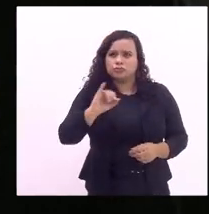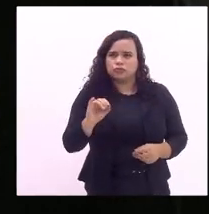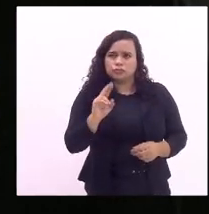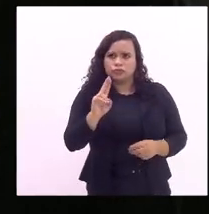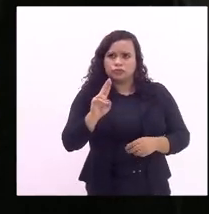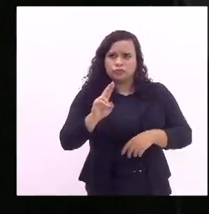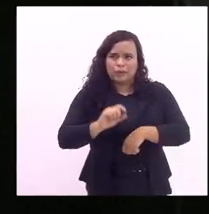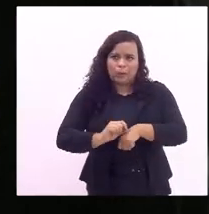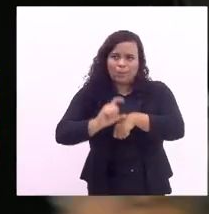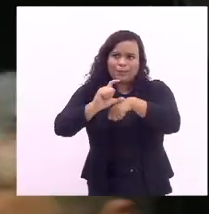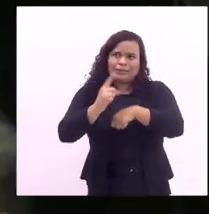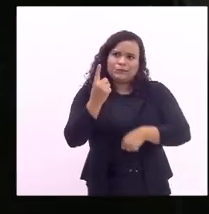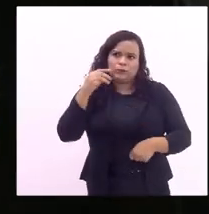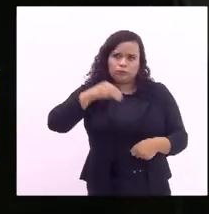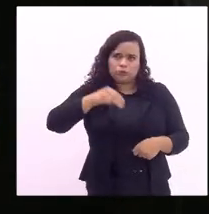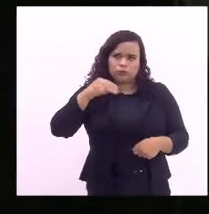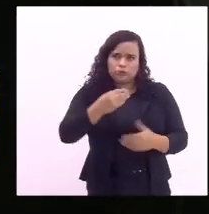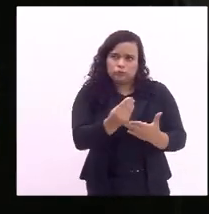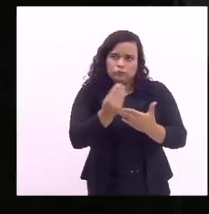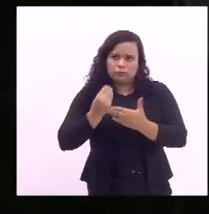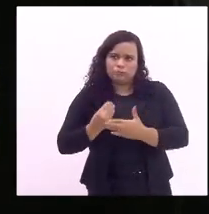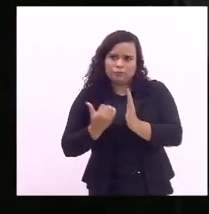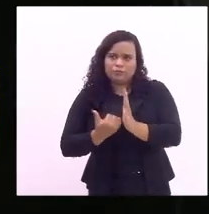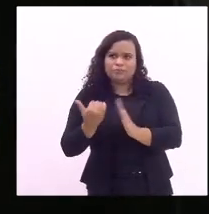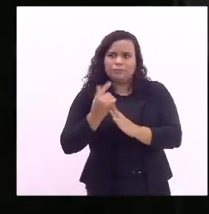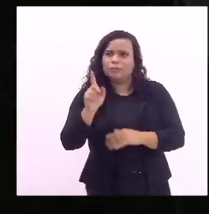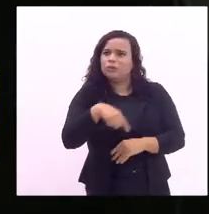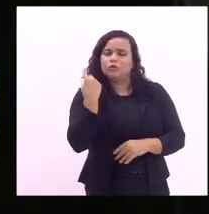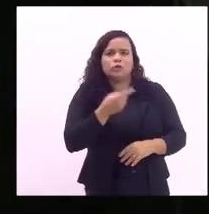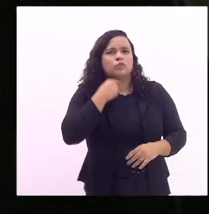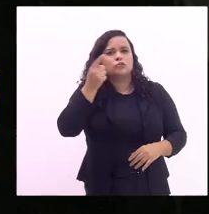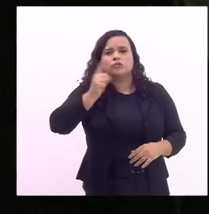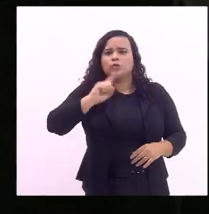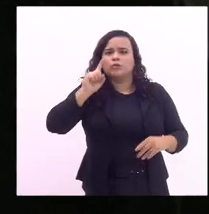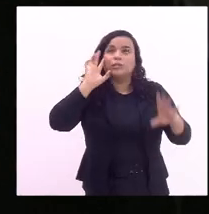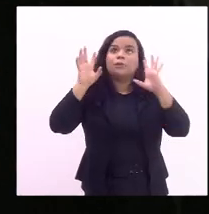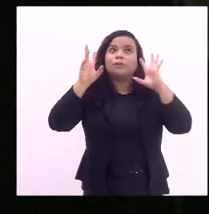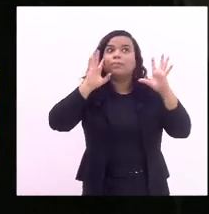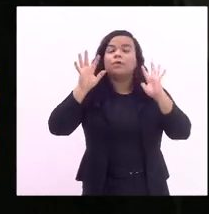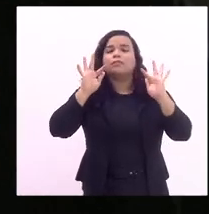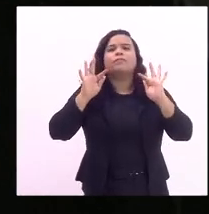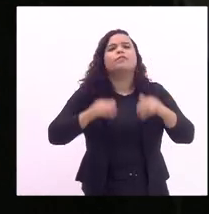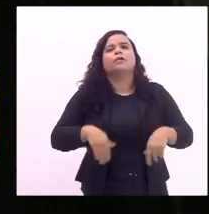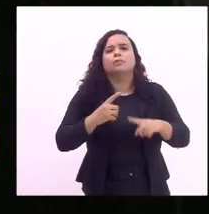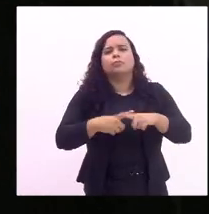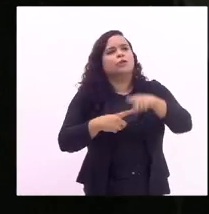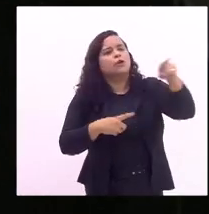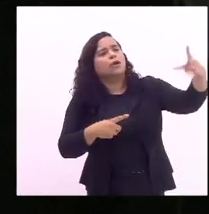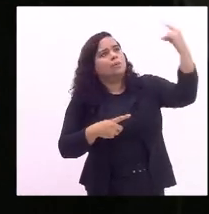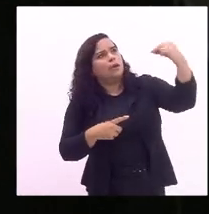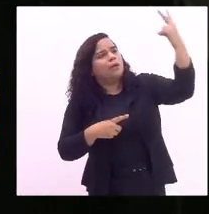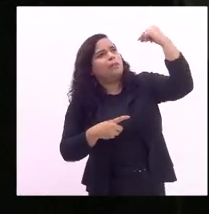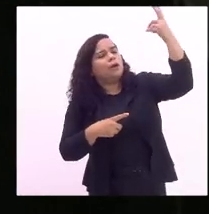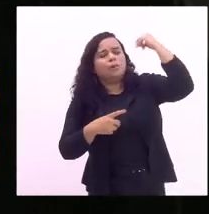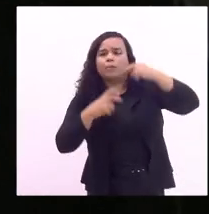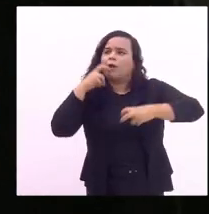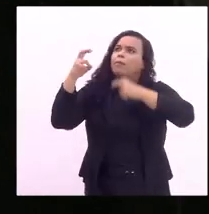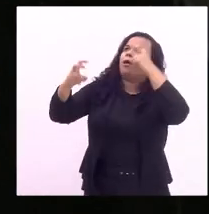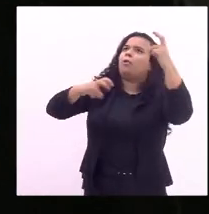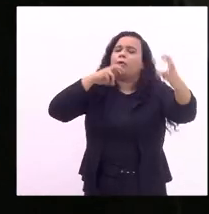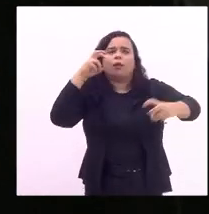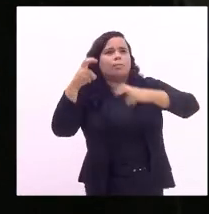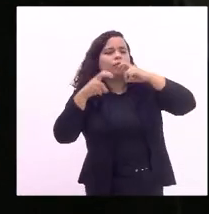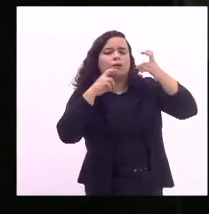porque a gente não consegue concluir um raciocínio quando as pessoas se